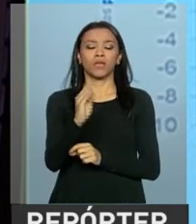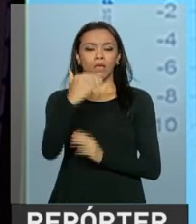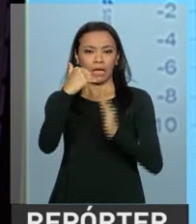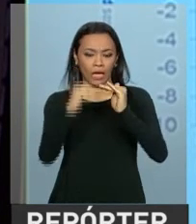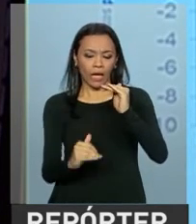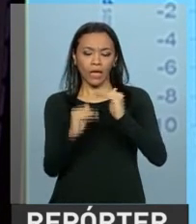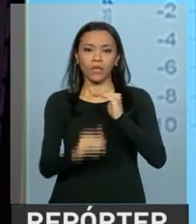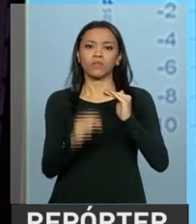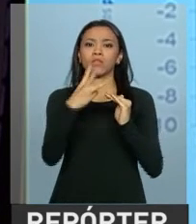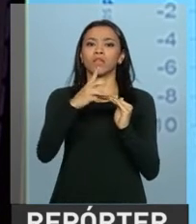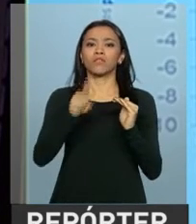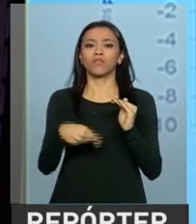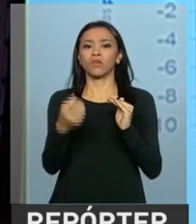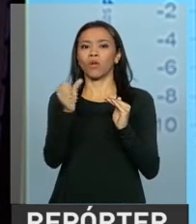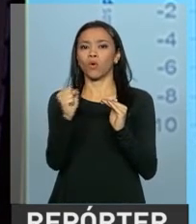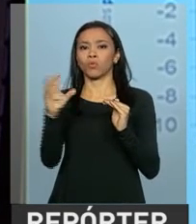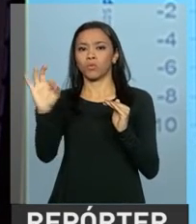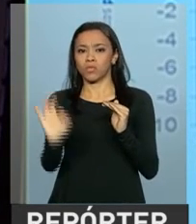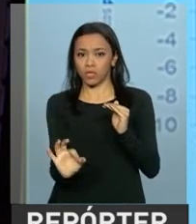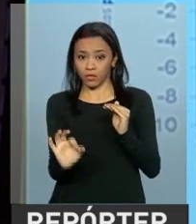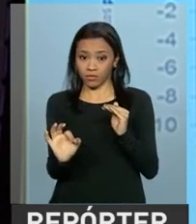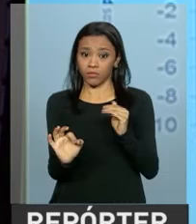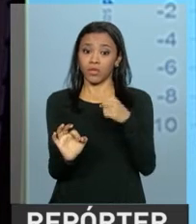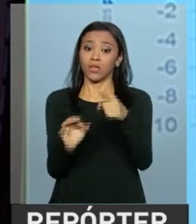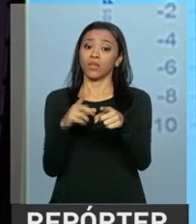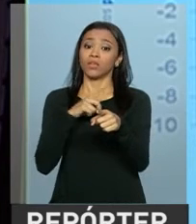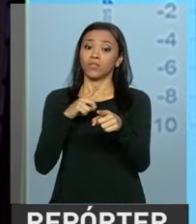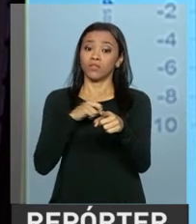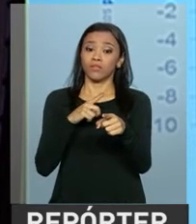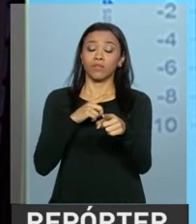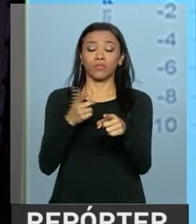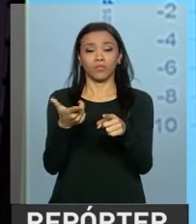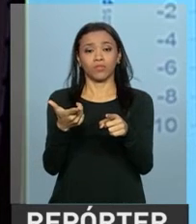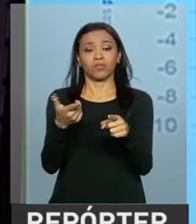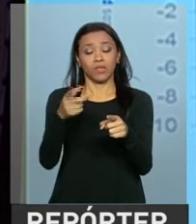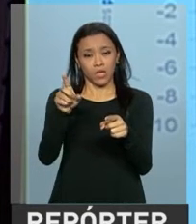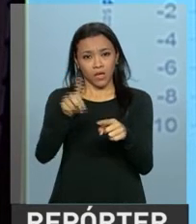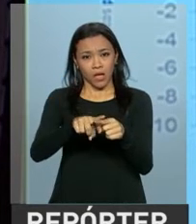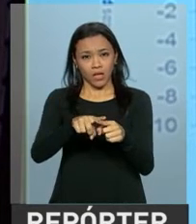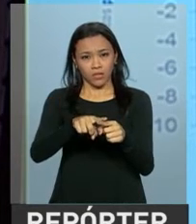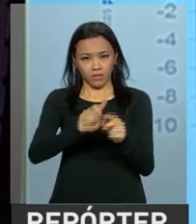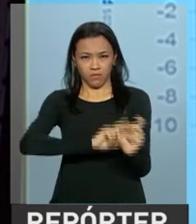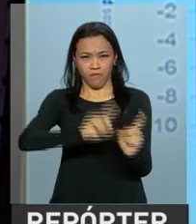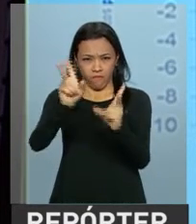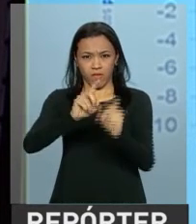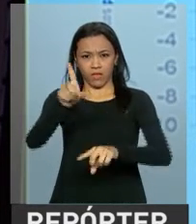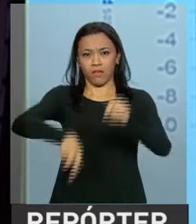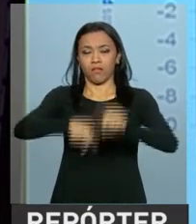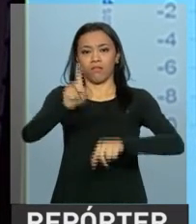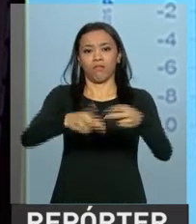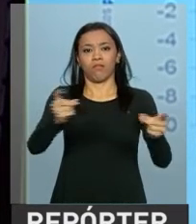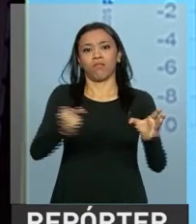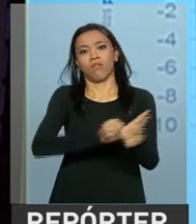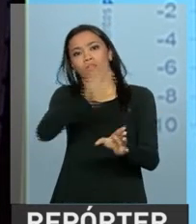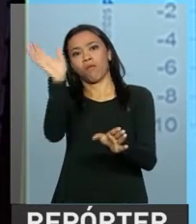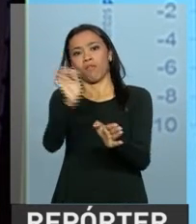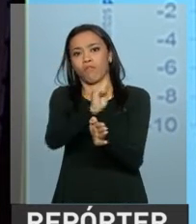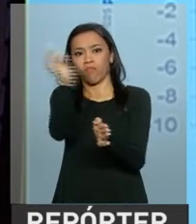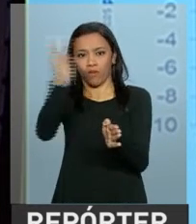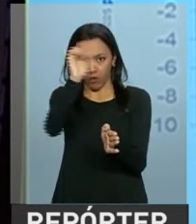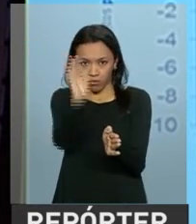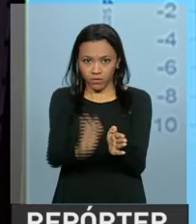nós tivemos 2,7 pontos de percentagem de contribuição das exportações líquidas, né, para o primeiro tri